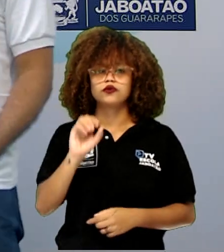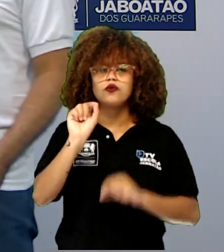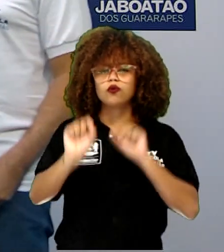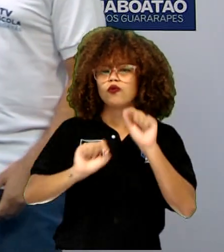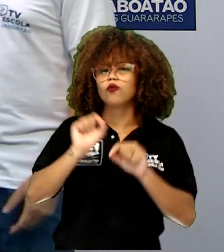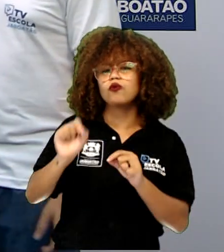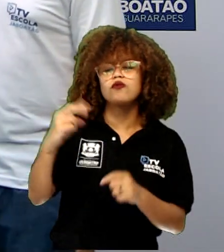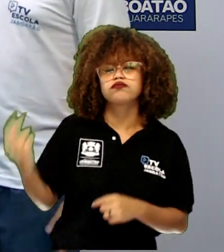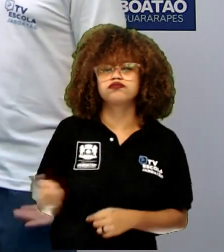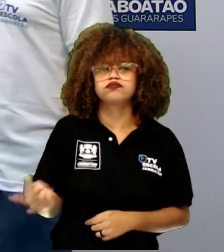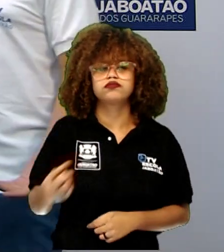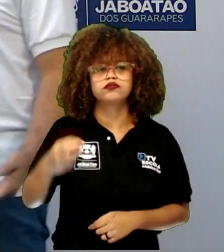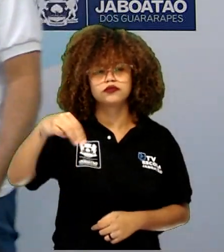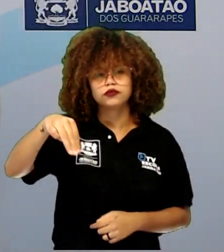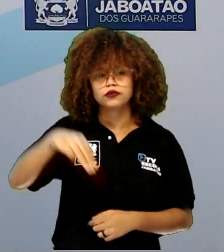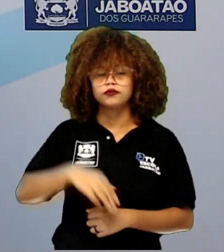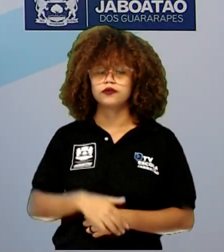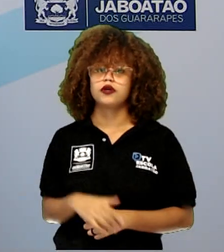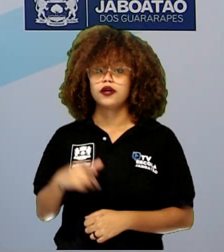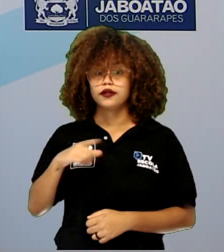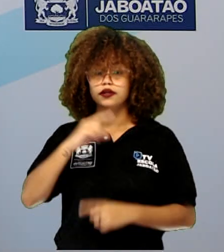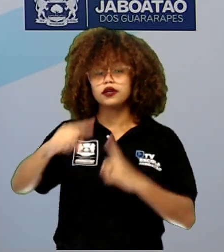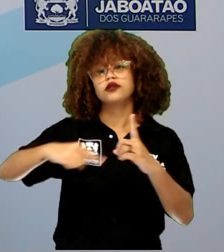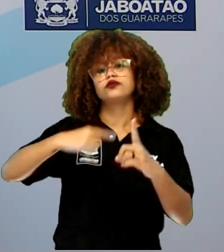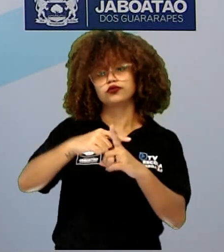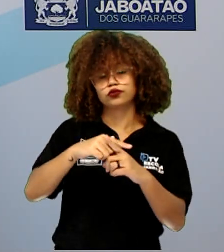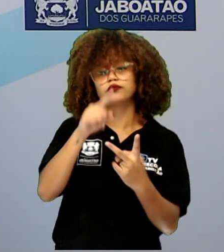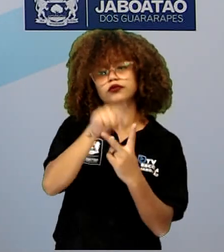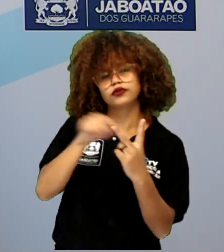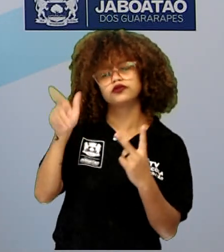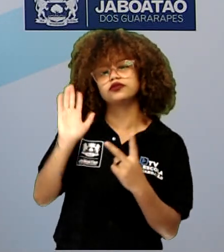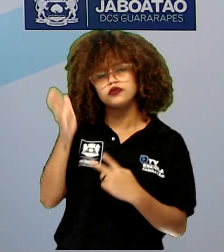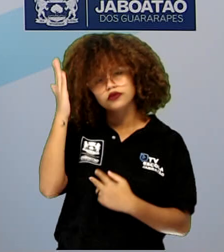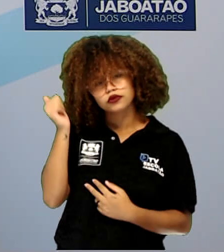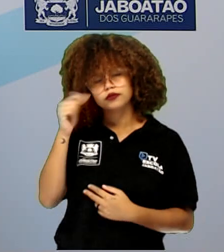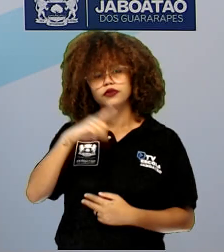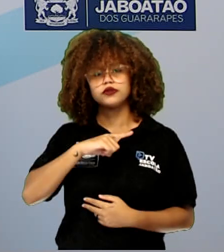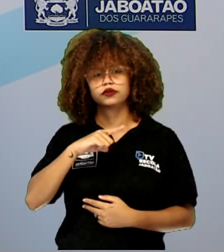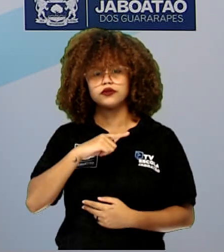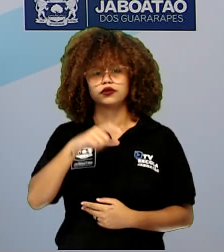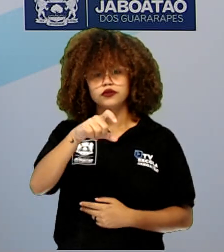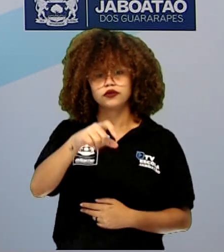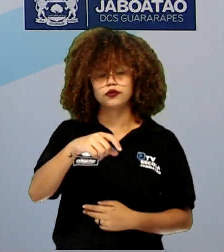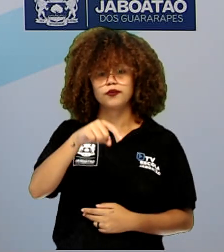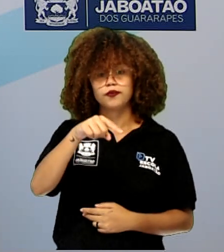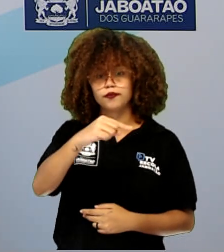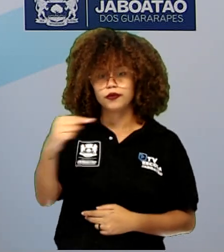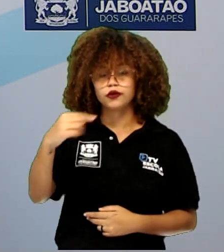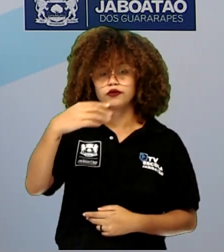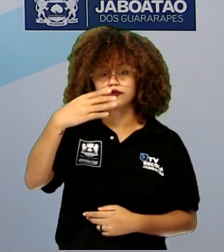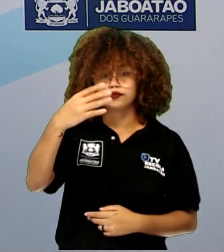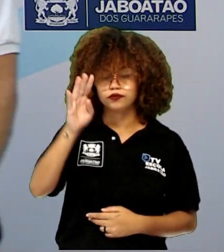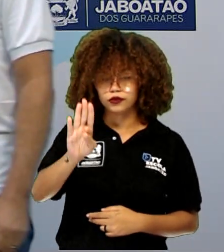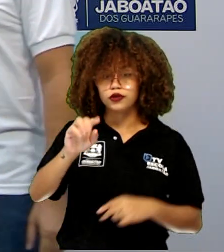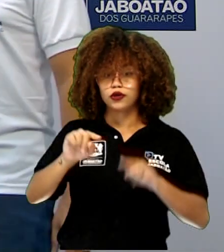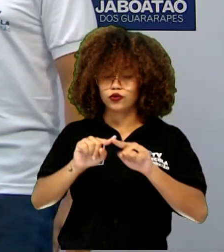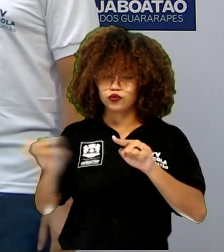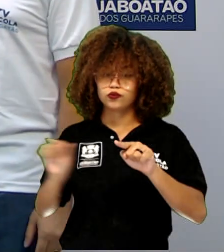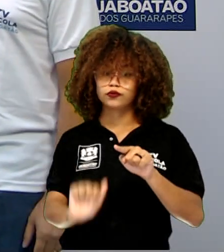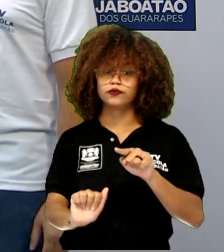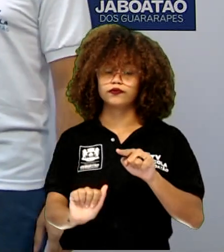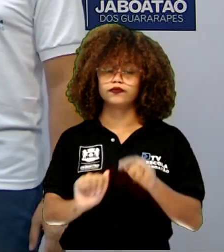m vamos ver a soma das raízes e você já sabe é dada por menos B sob ar